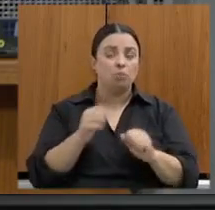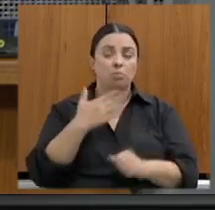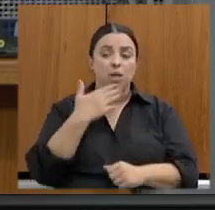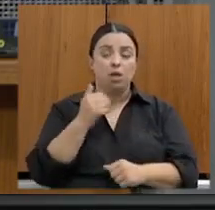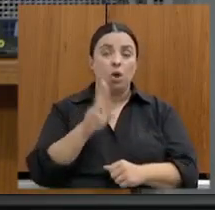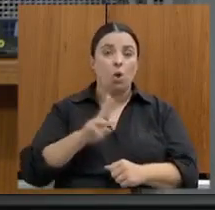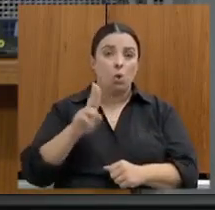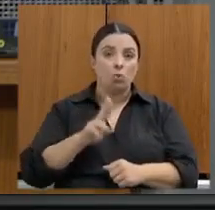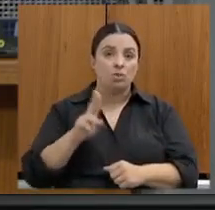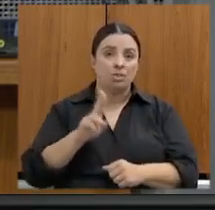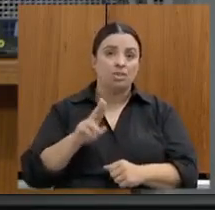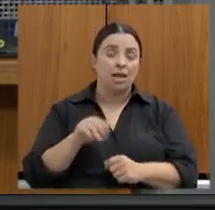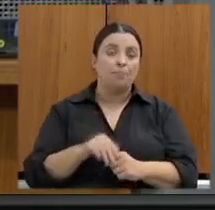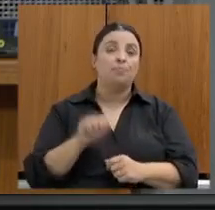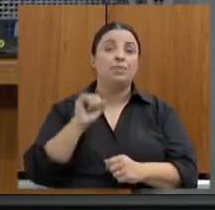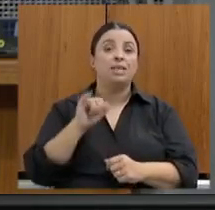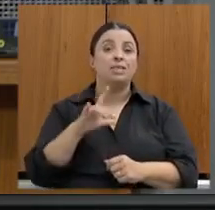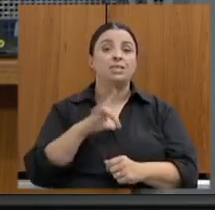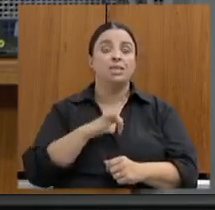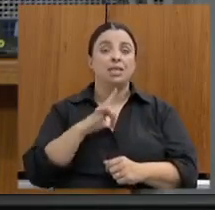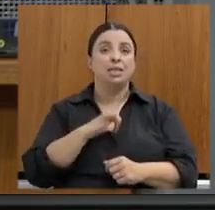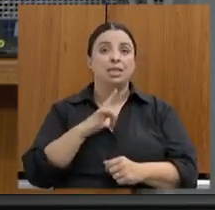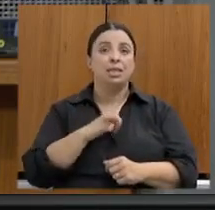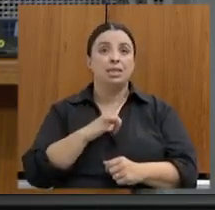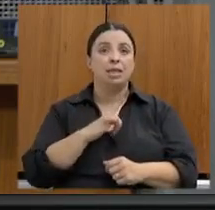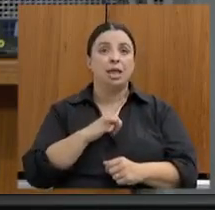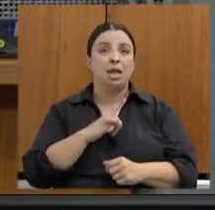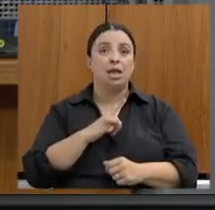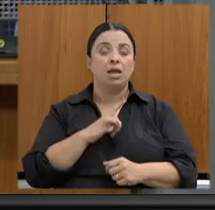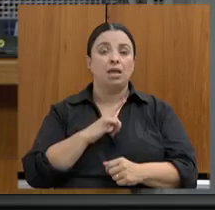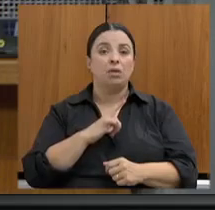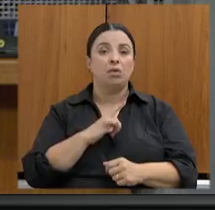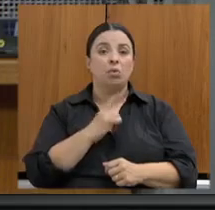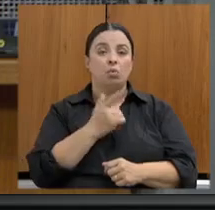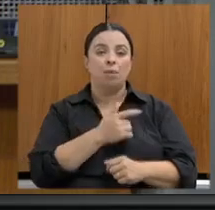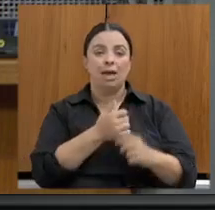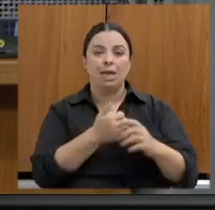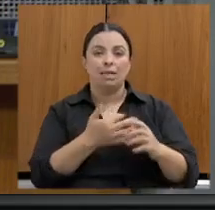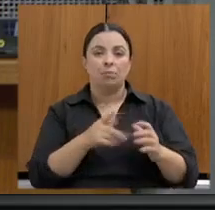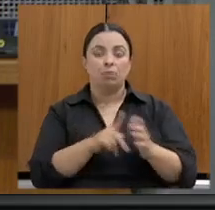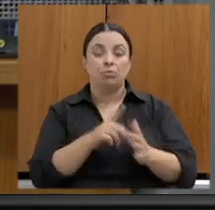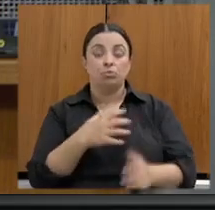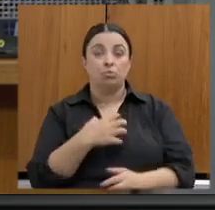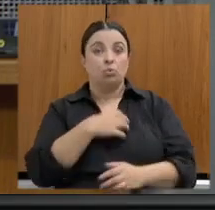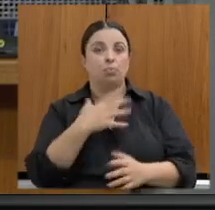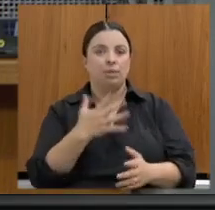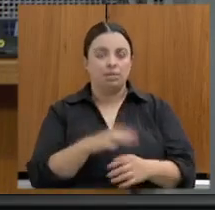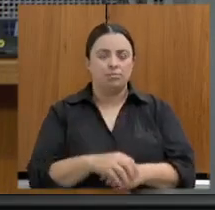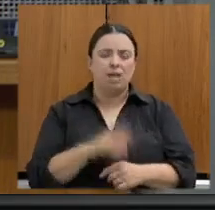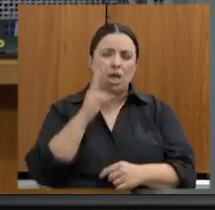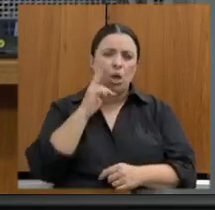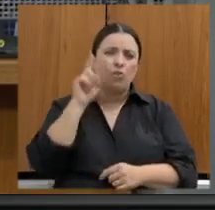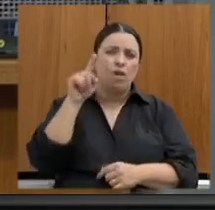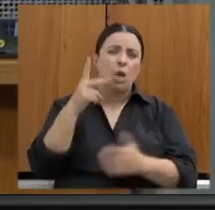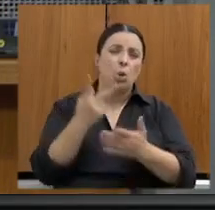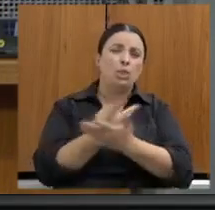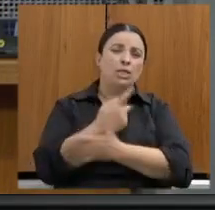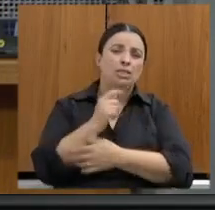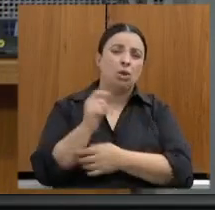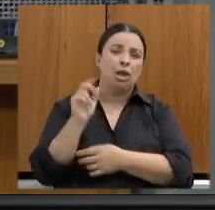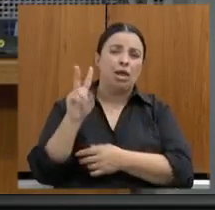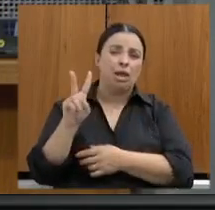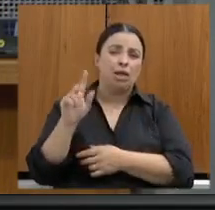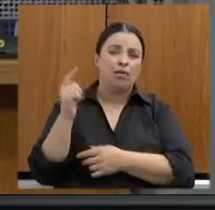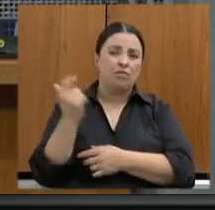tivermos do nosso lado elemento surpresa e eu quando vi o que aconteceu em Varginha e o logo